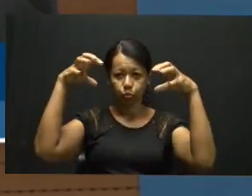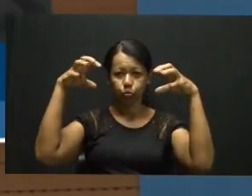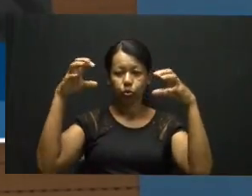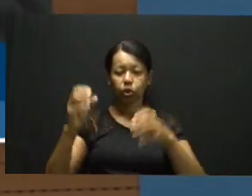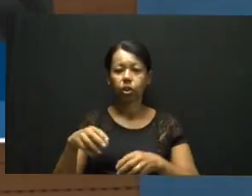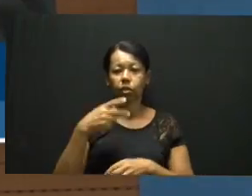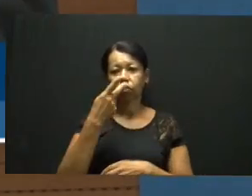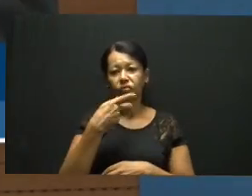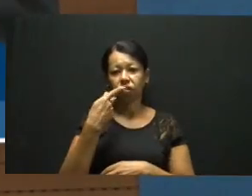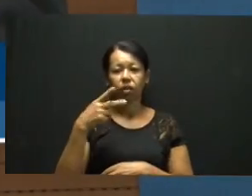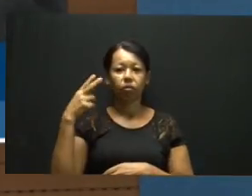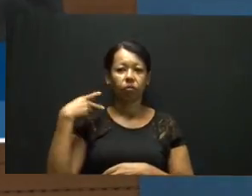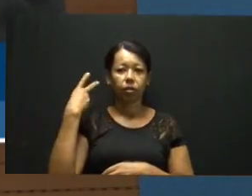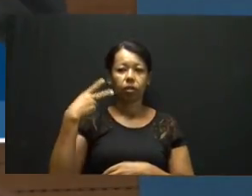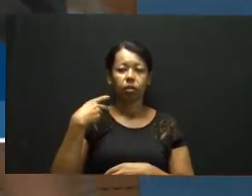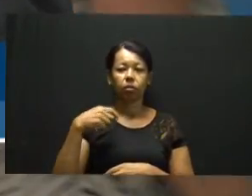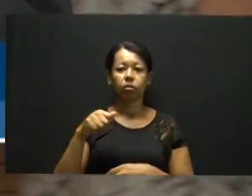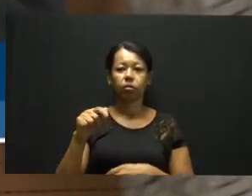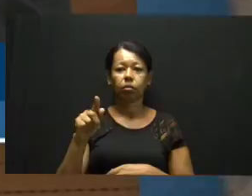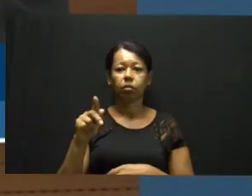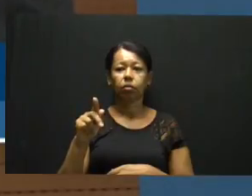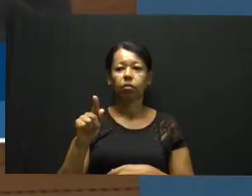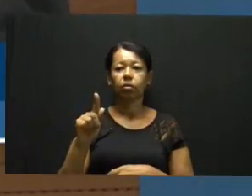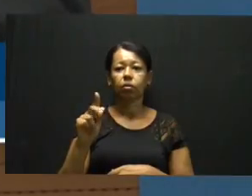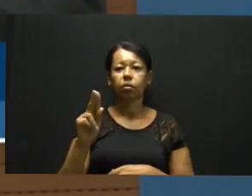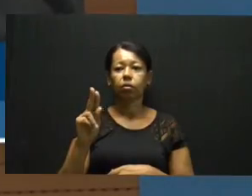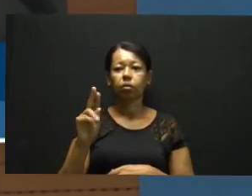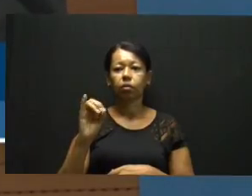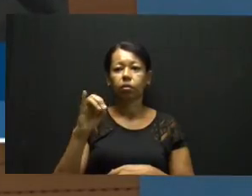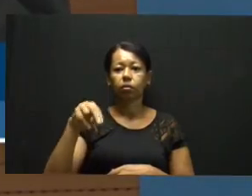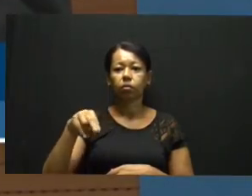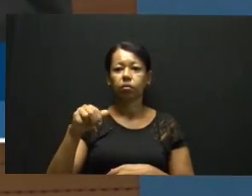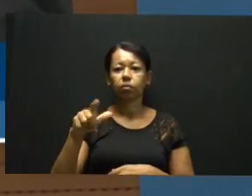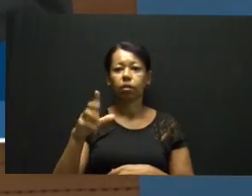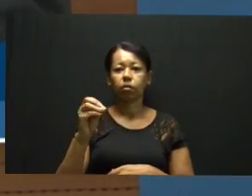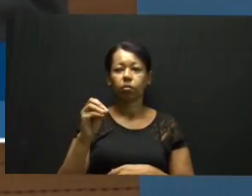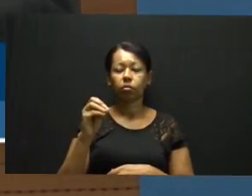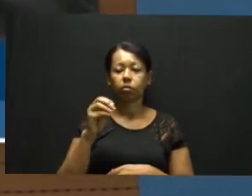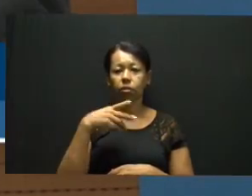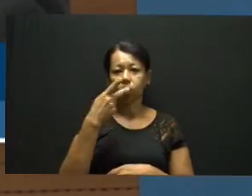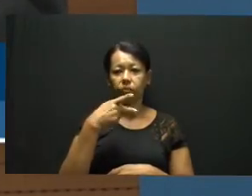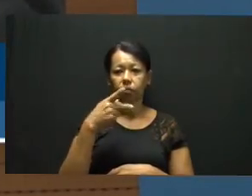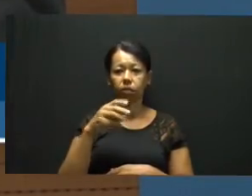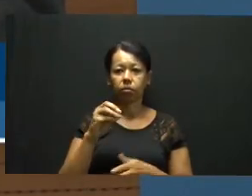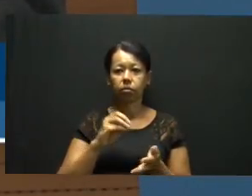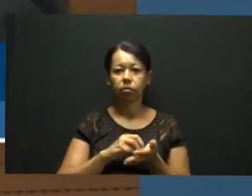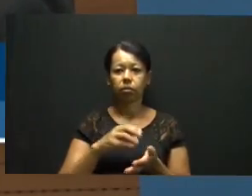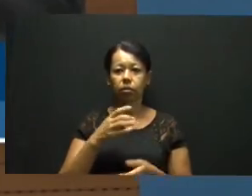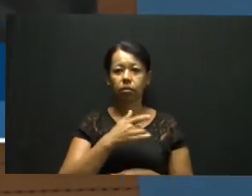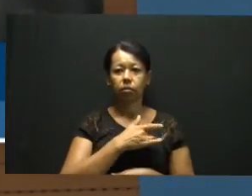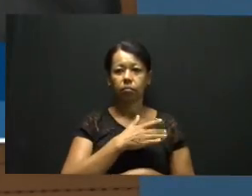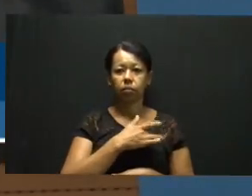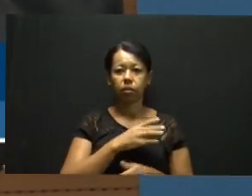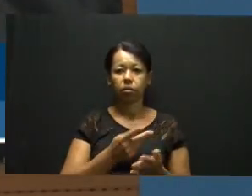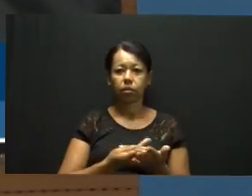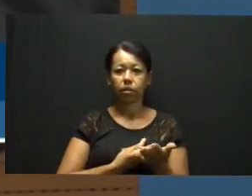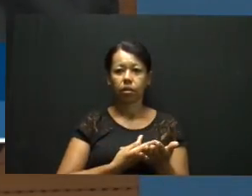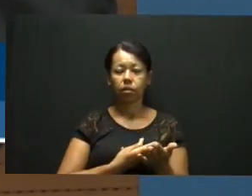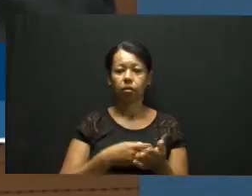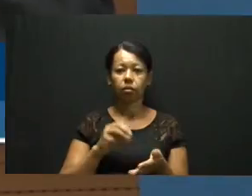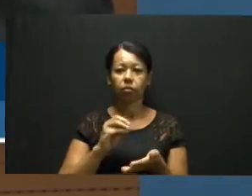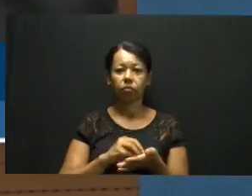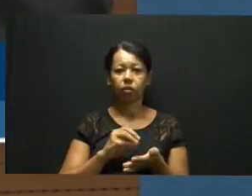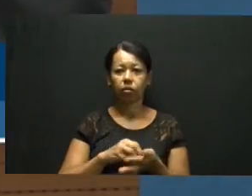ao requerimento do vereador Aguinaldo Araújo, eu digo aqui, vereador, sem medo de errar, que eu acho ali uma grande falta